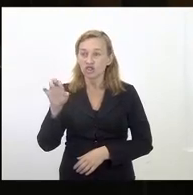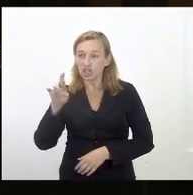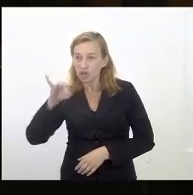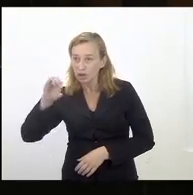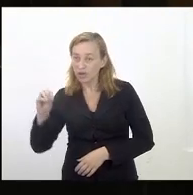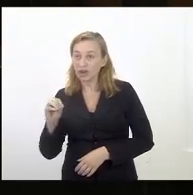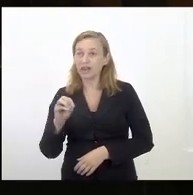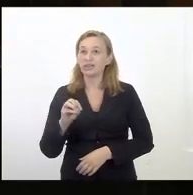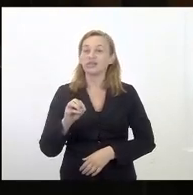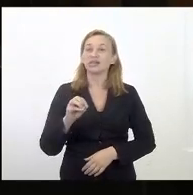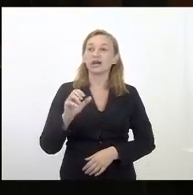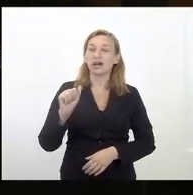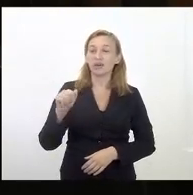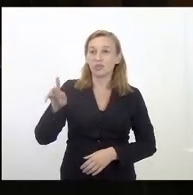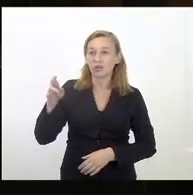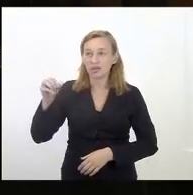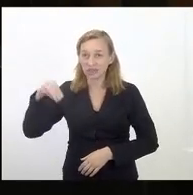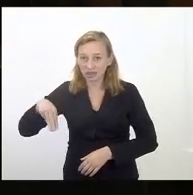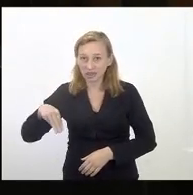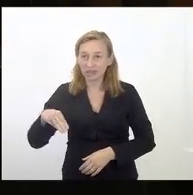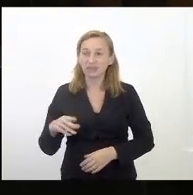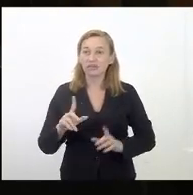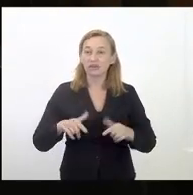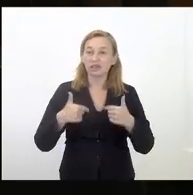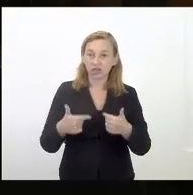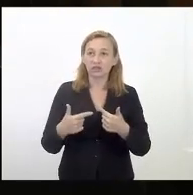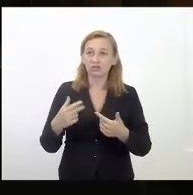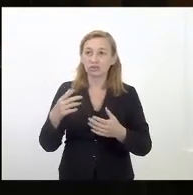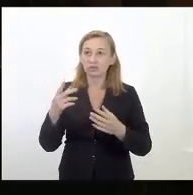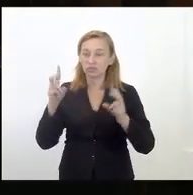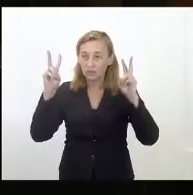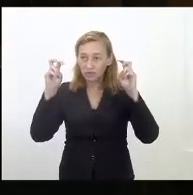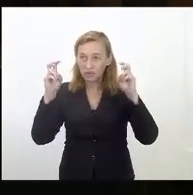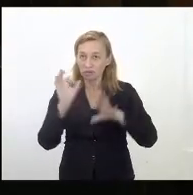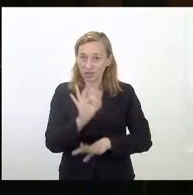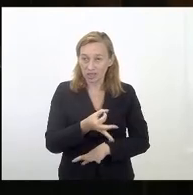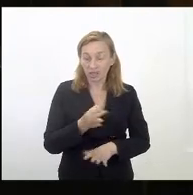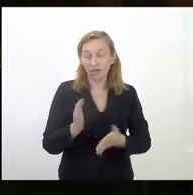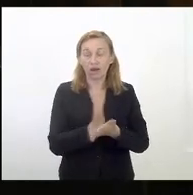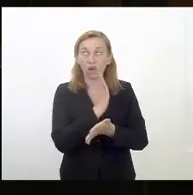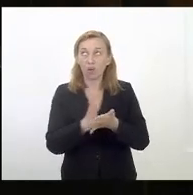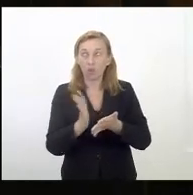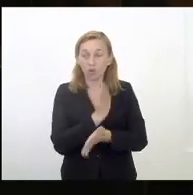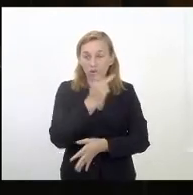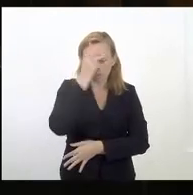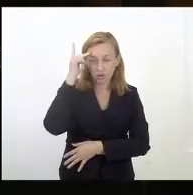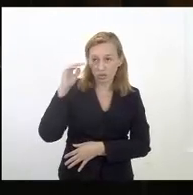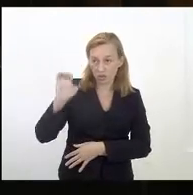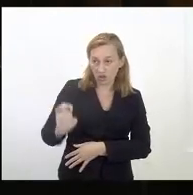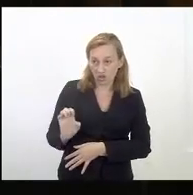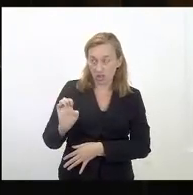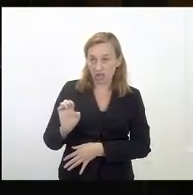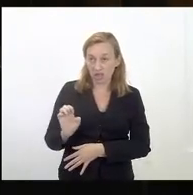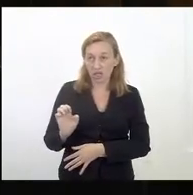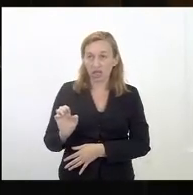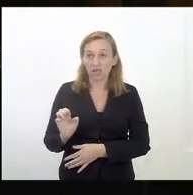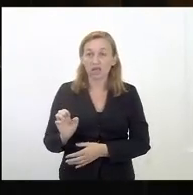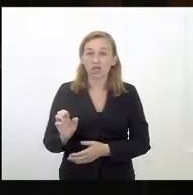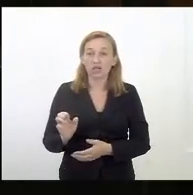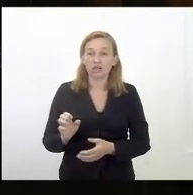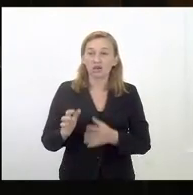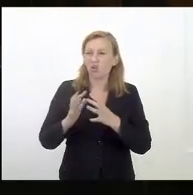com a seriedade que deve ser deve ser tratado embora alguns esquerdistas tan tan a